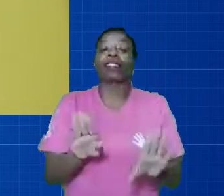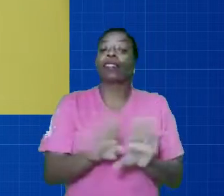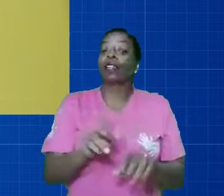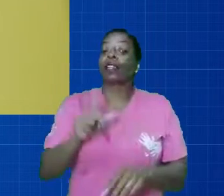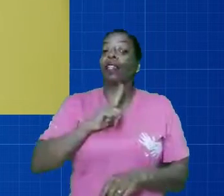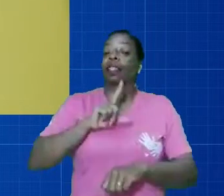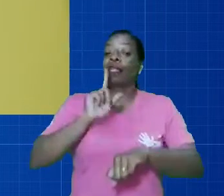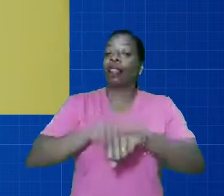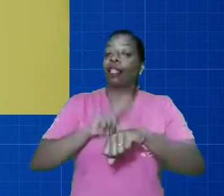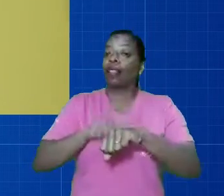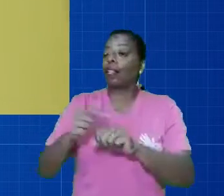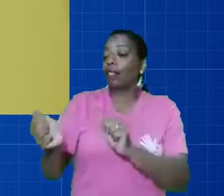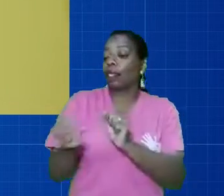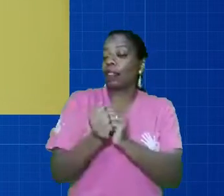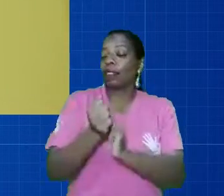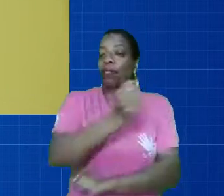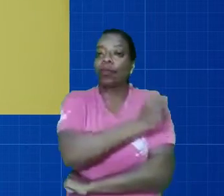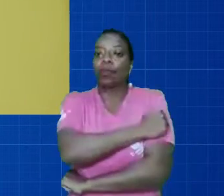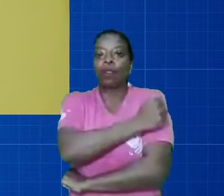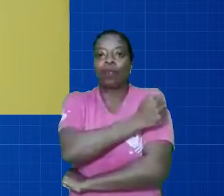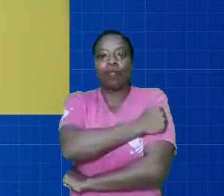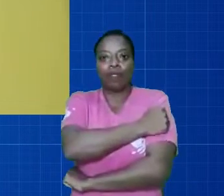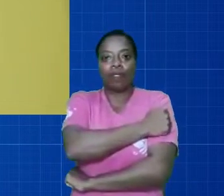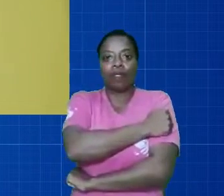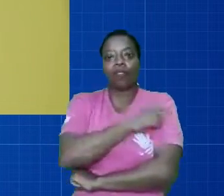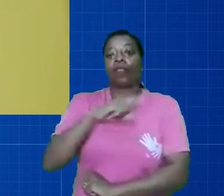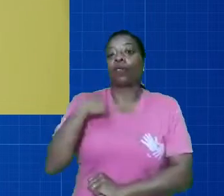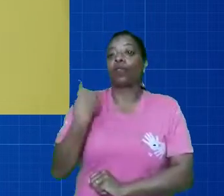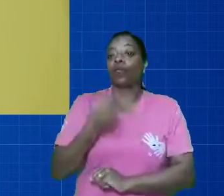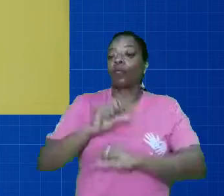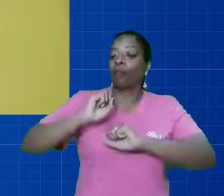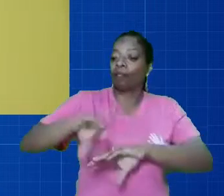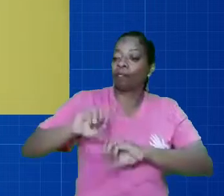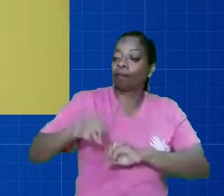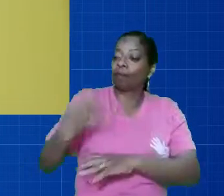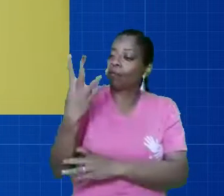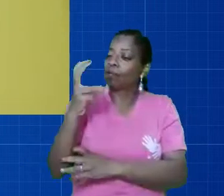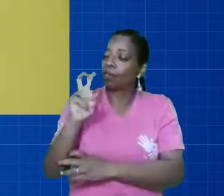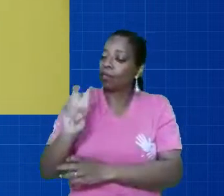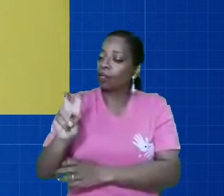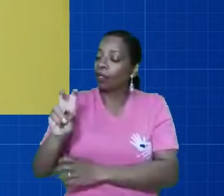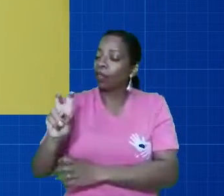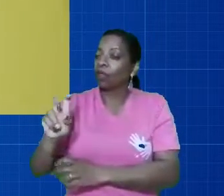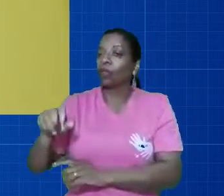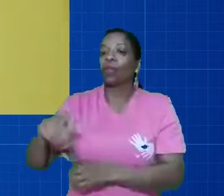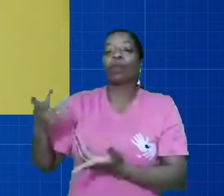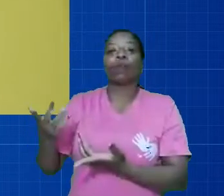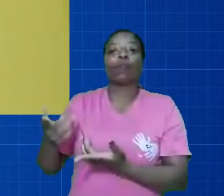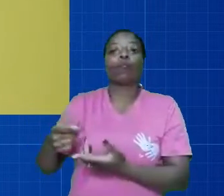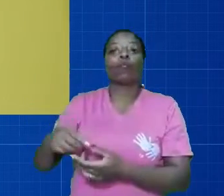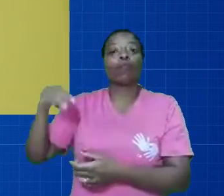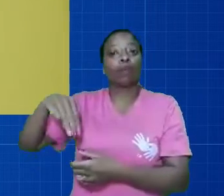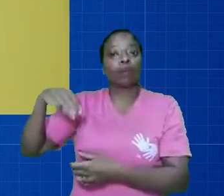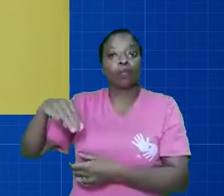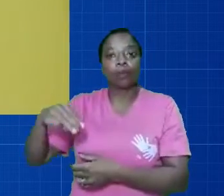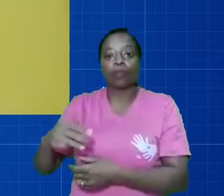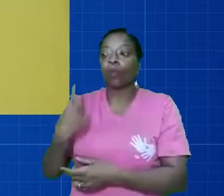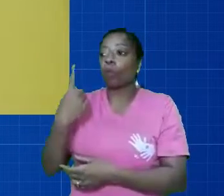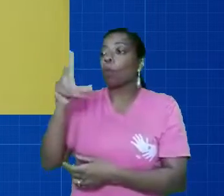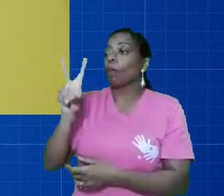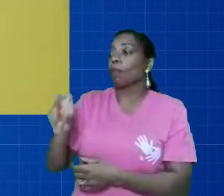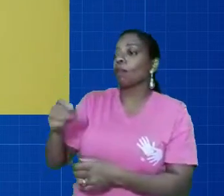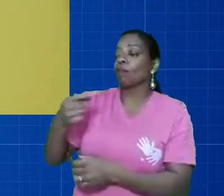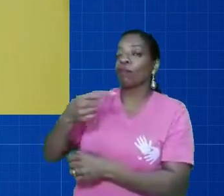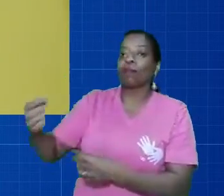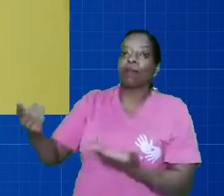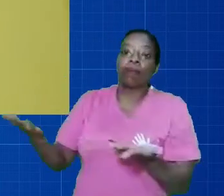na época a gente dava aula de 45 minutos uma vez por semana. Então, muitas vezes não dava para fazer uma atividade de artes